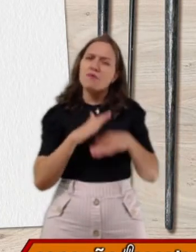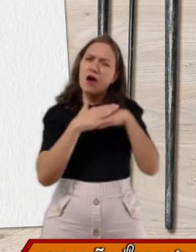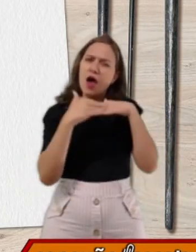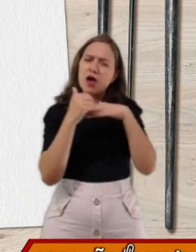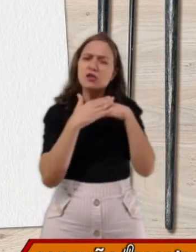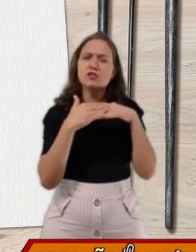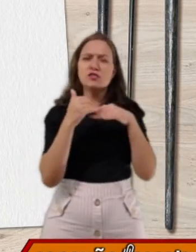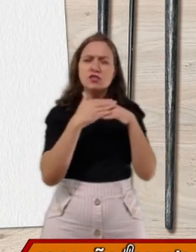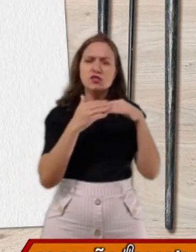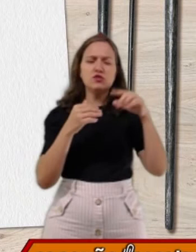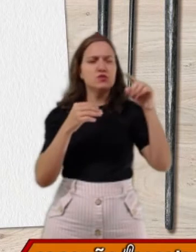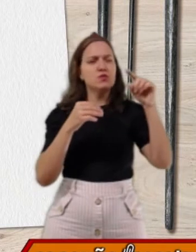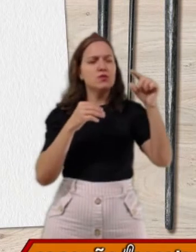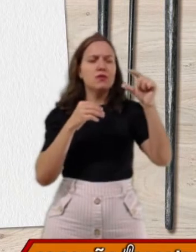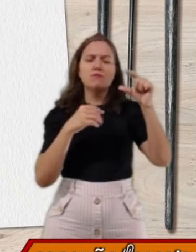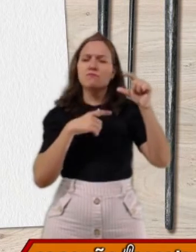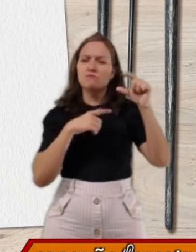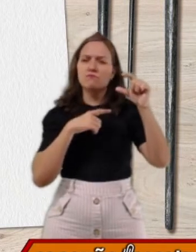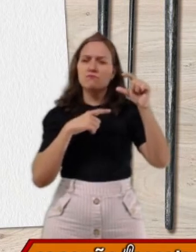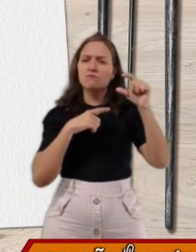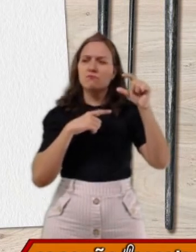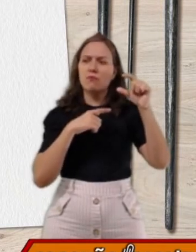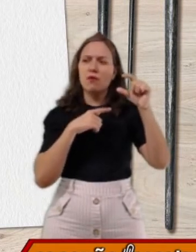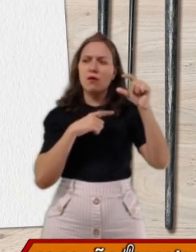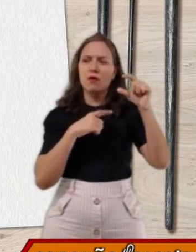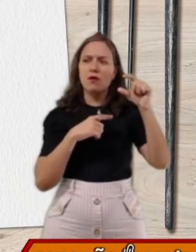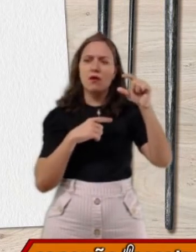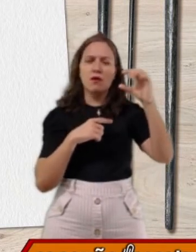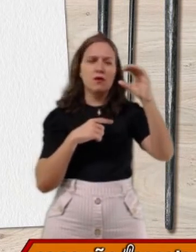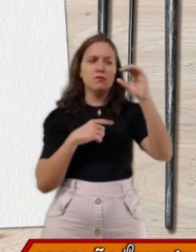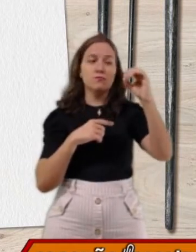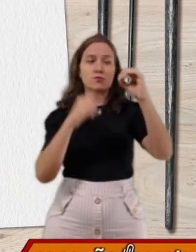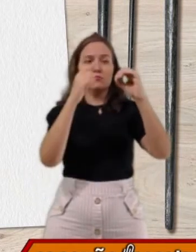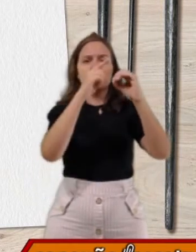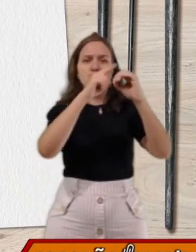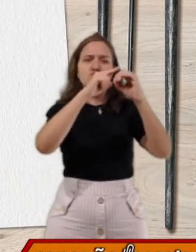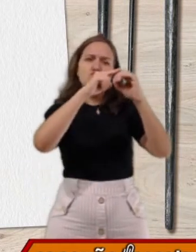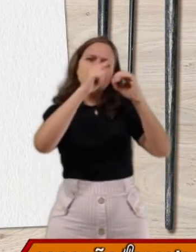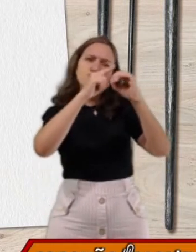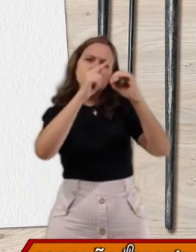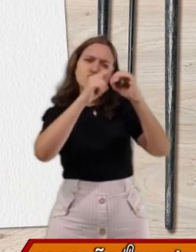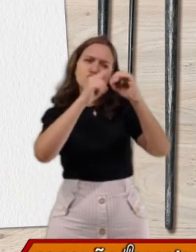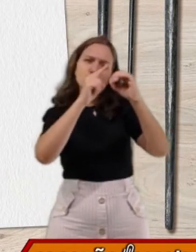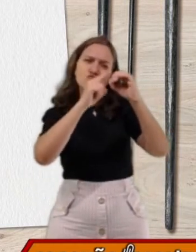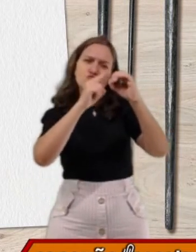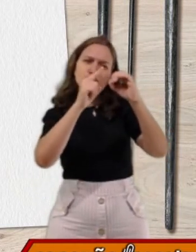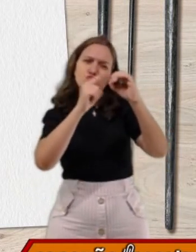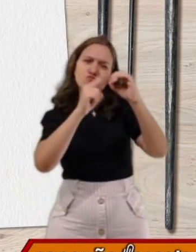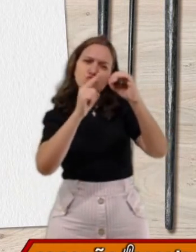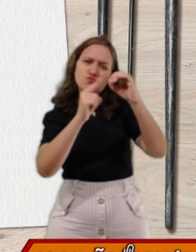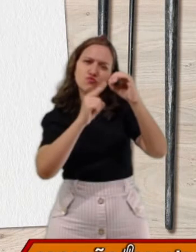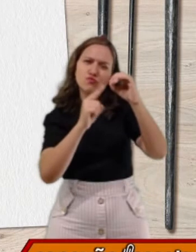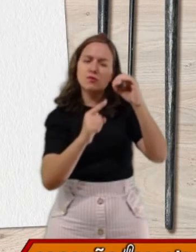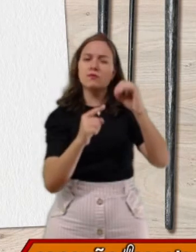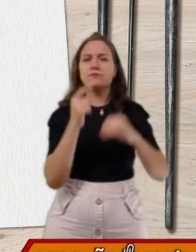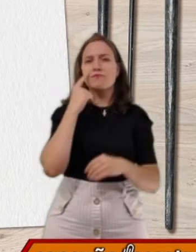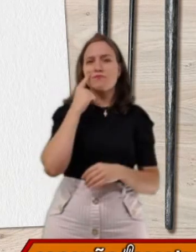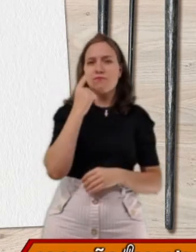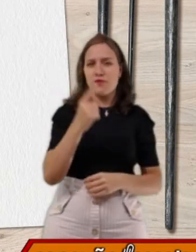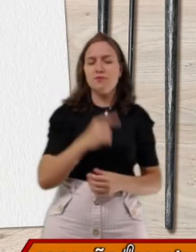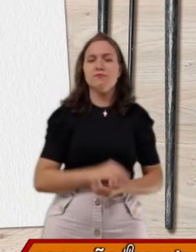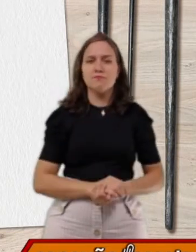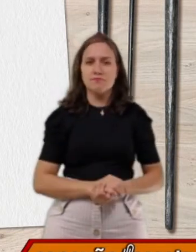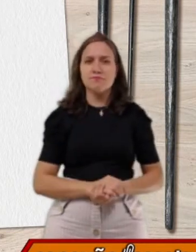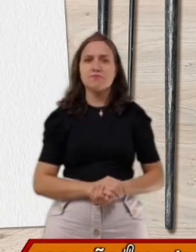deu aqui veio faltando também né vai que Mas vai lá gente ó eu preciso que você mostra pelo